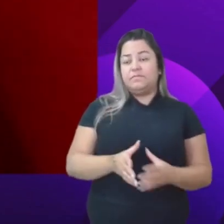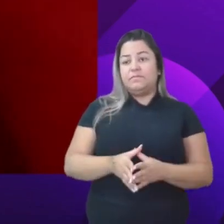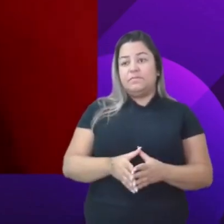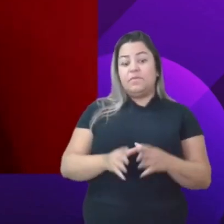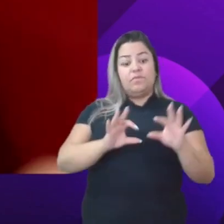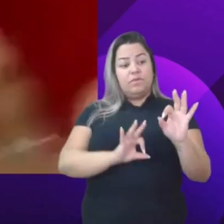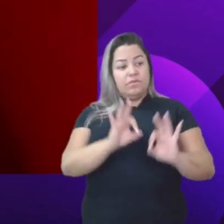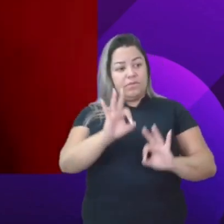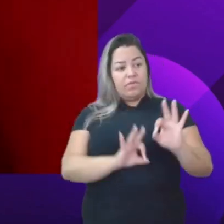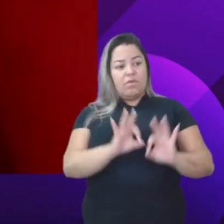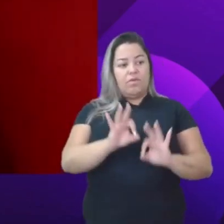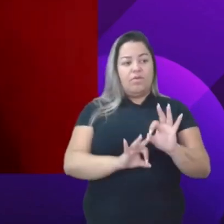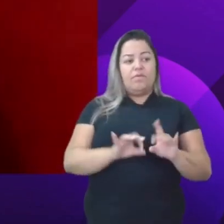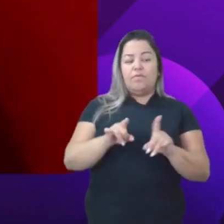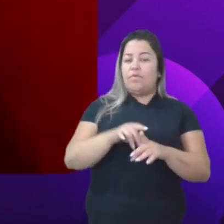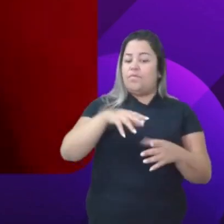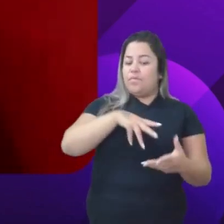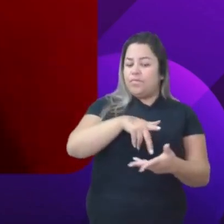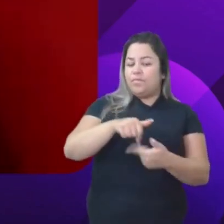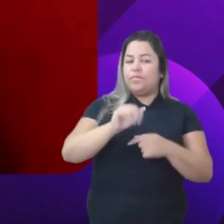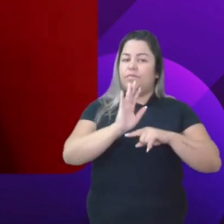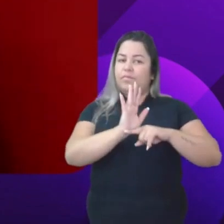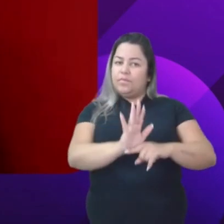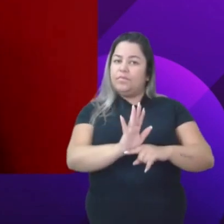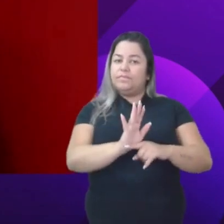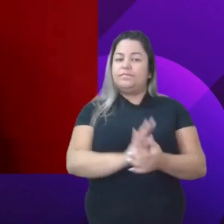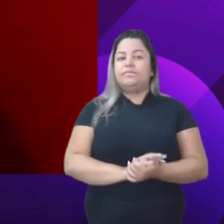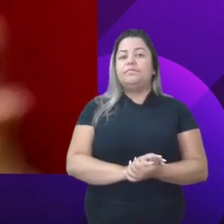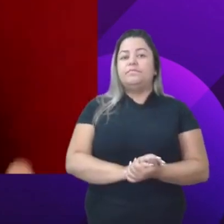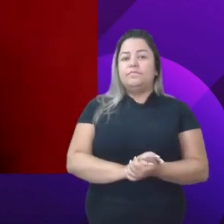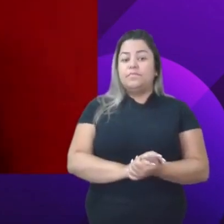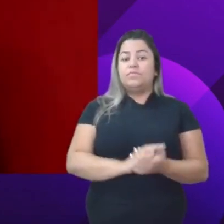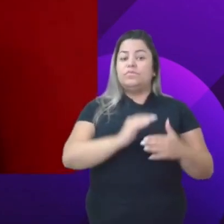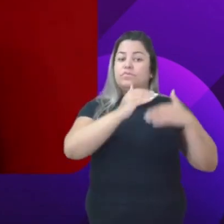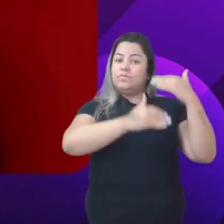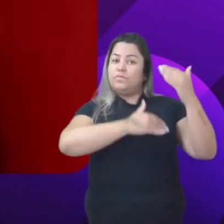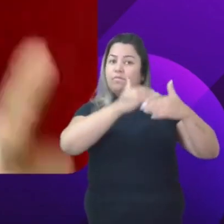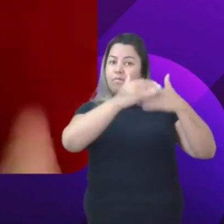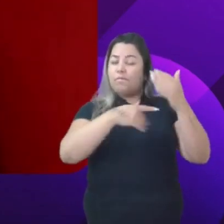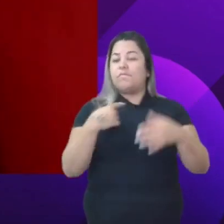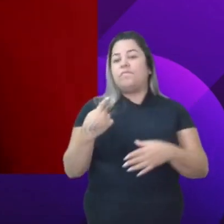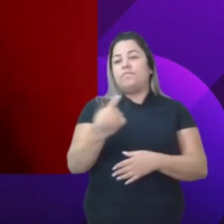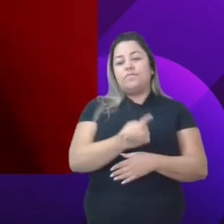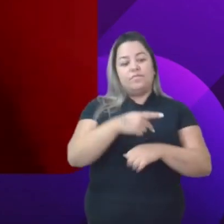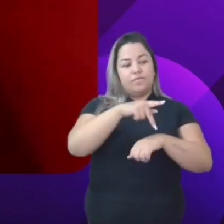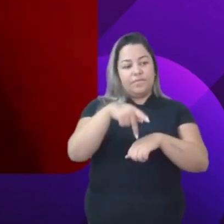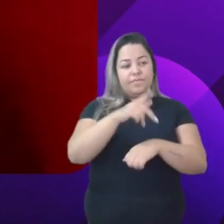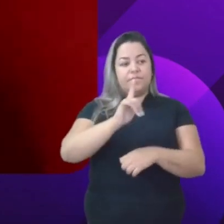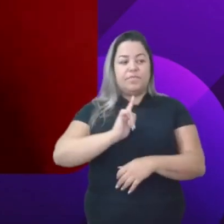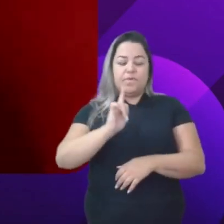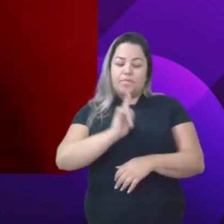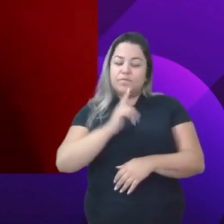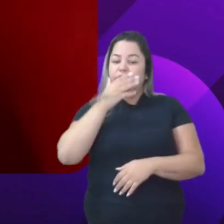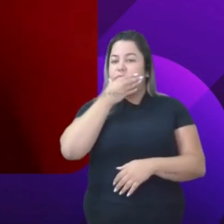se organizar para ler o mundo e para ajudar no desenvolvimento do nosso país. Então, nós temos